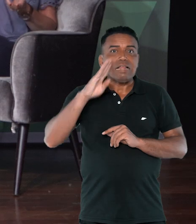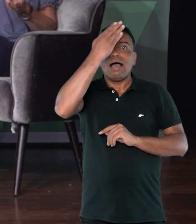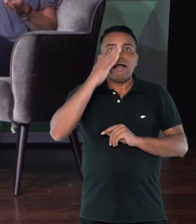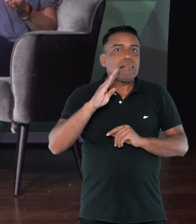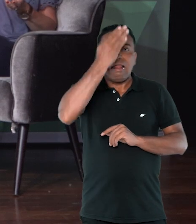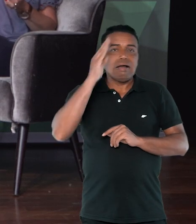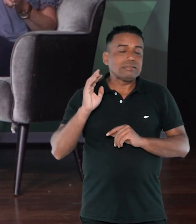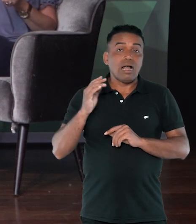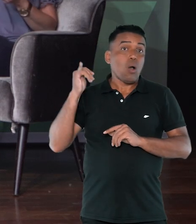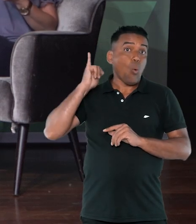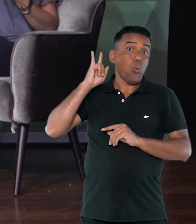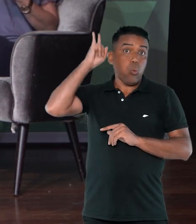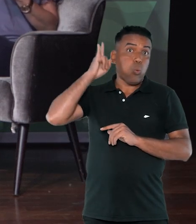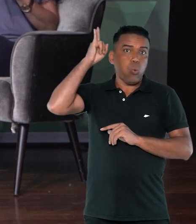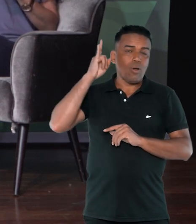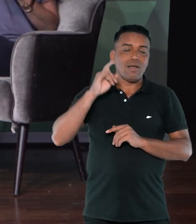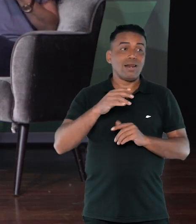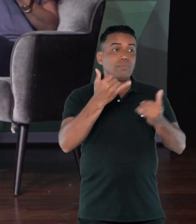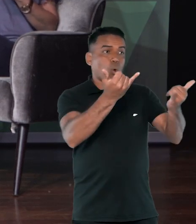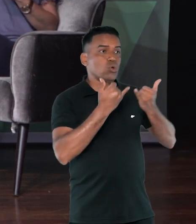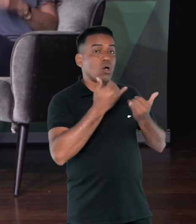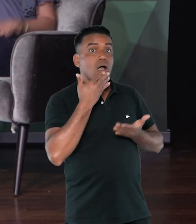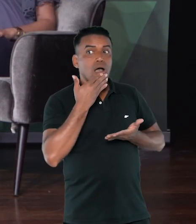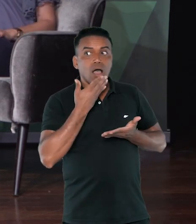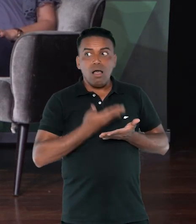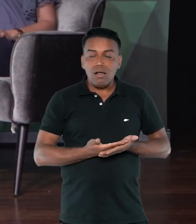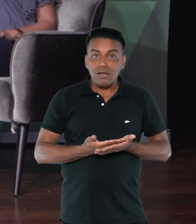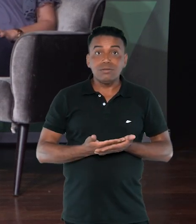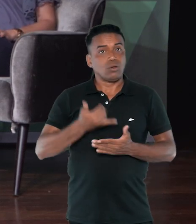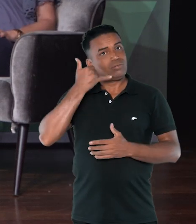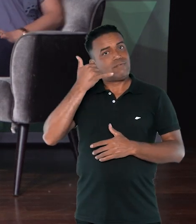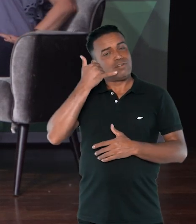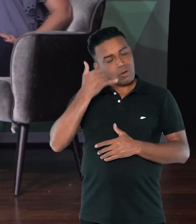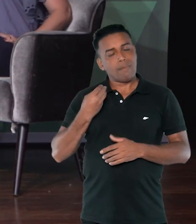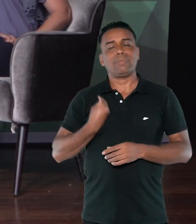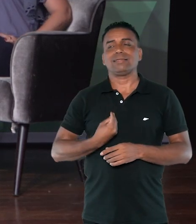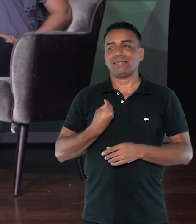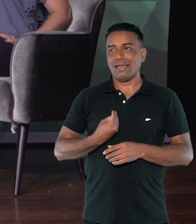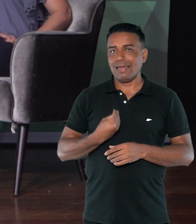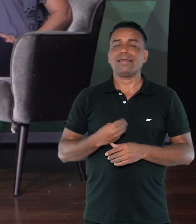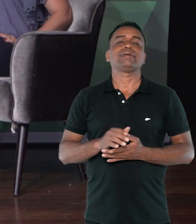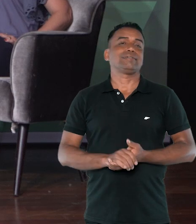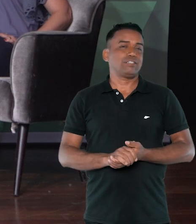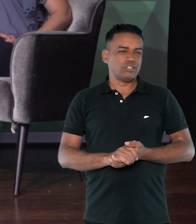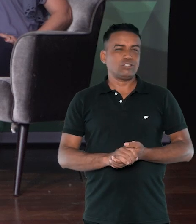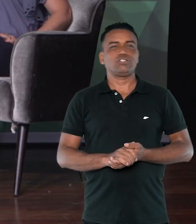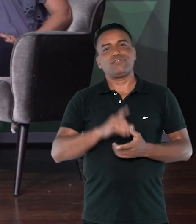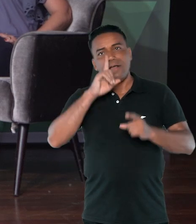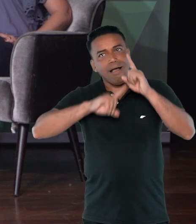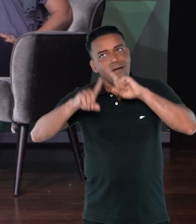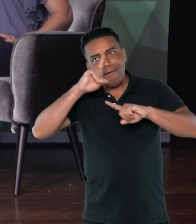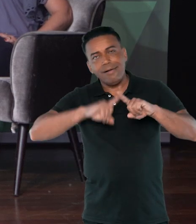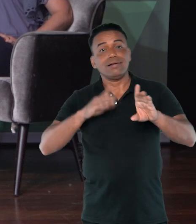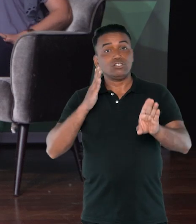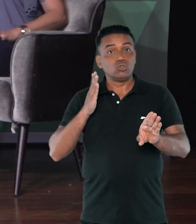Descobertas de traição. Tem o outro que emprestou para o filho, né? O celular. Nossa, o do filho. E a mulher achou, né, que era dele.